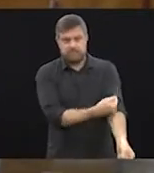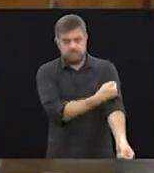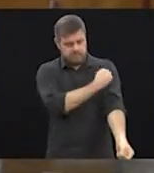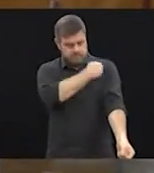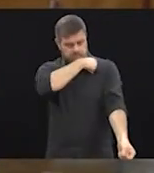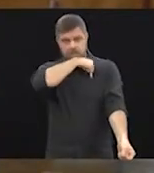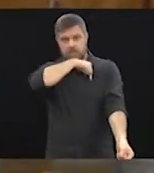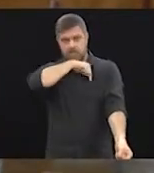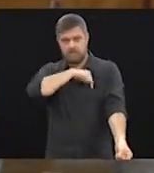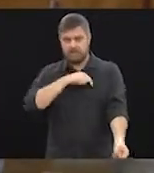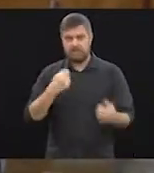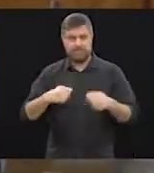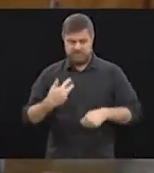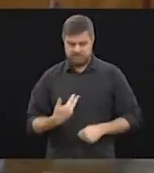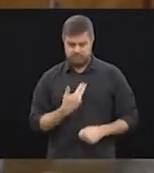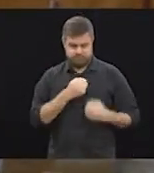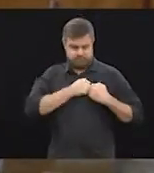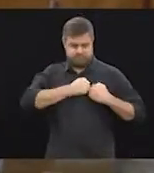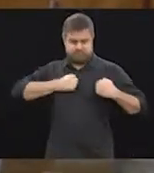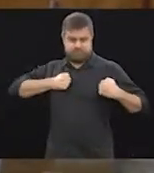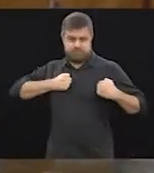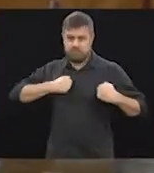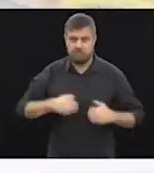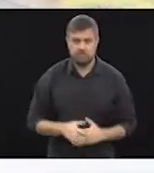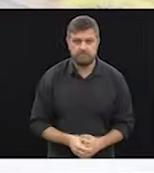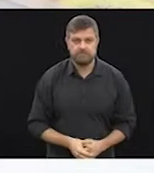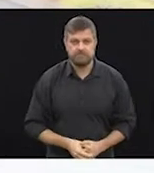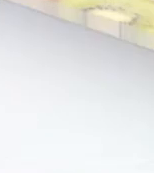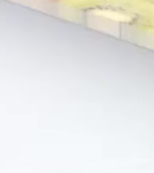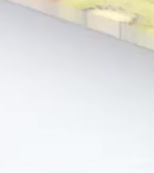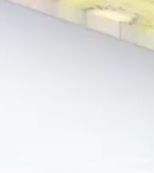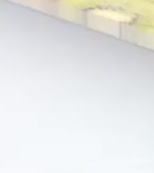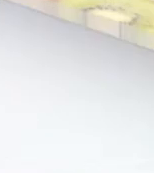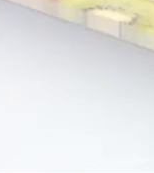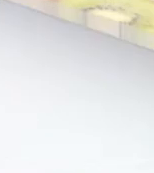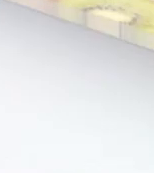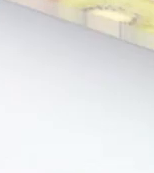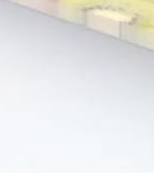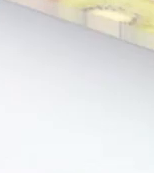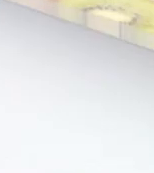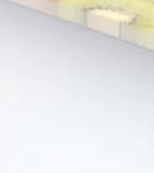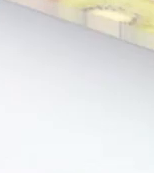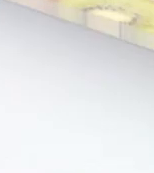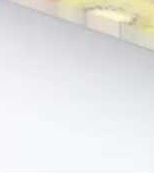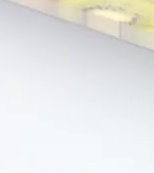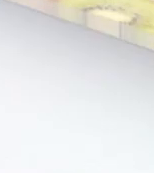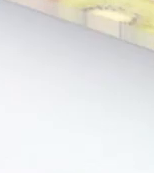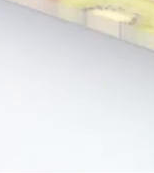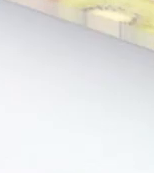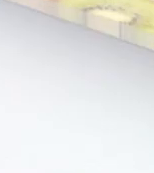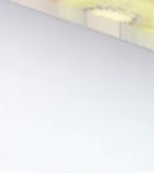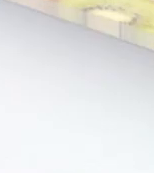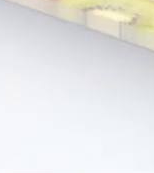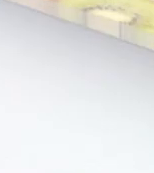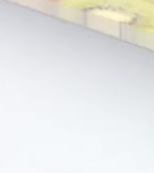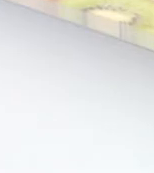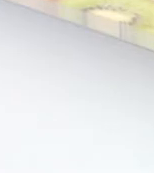consegue tratar também sem precisar da cirurgia cardíaca.